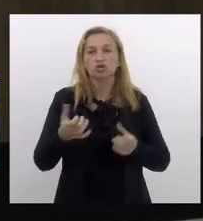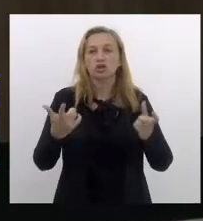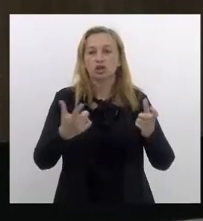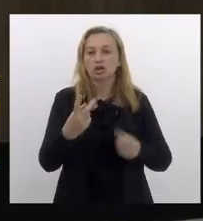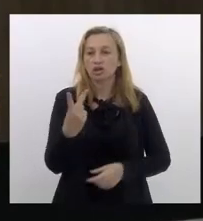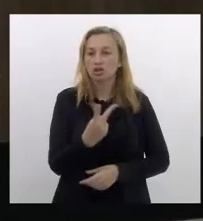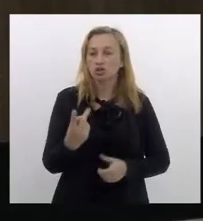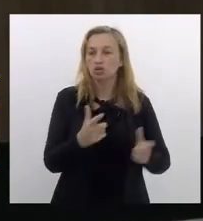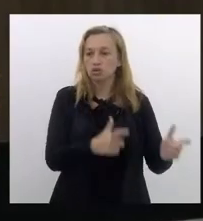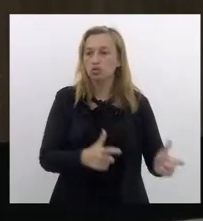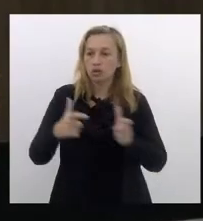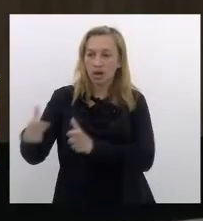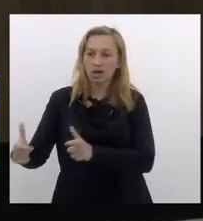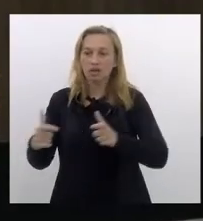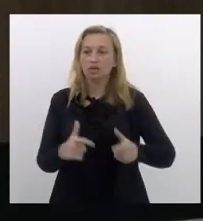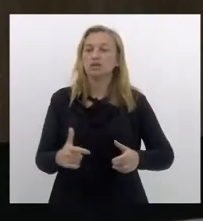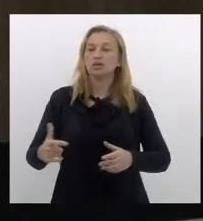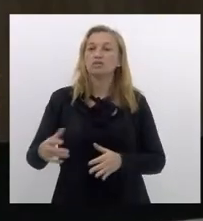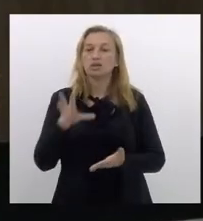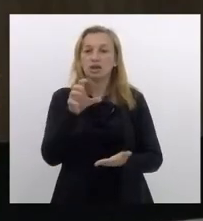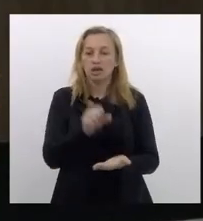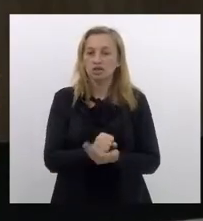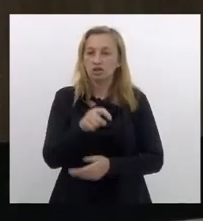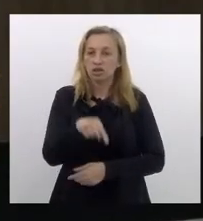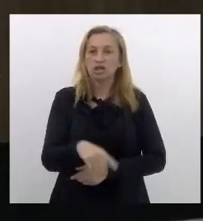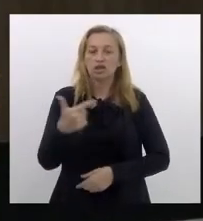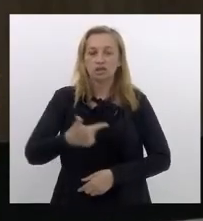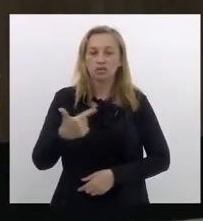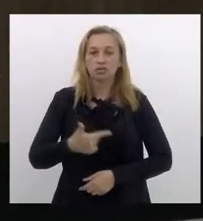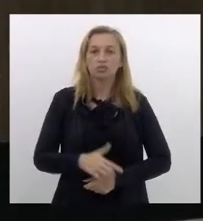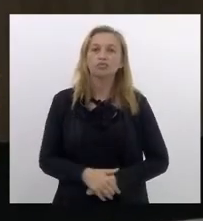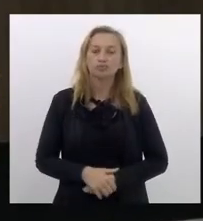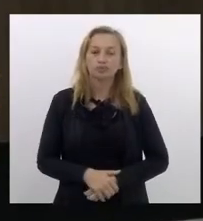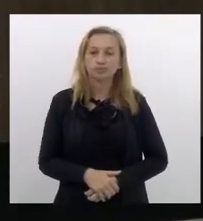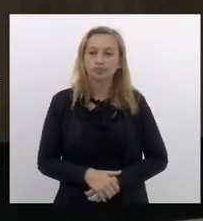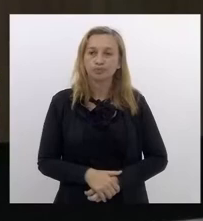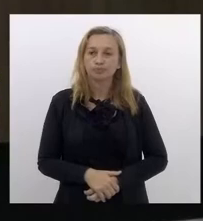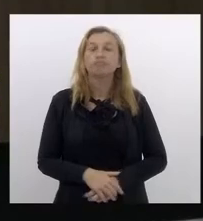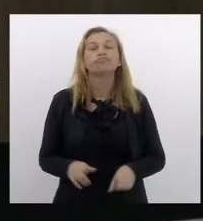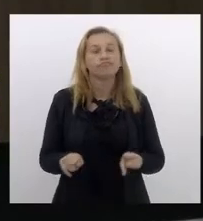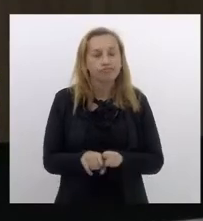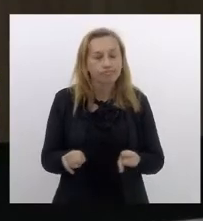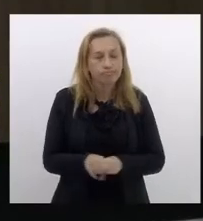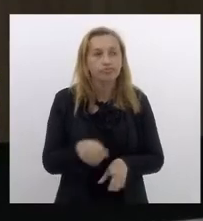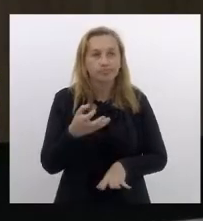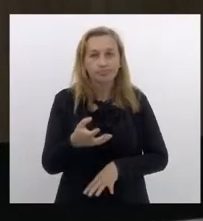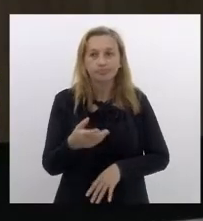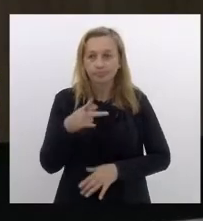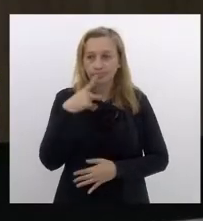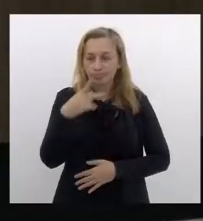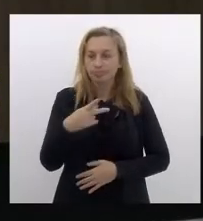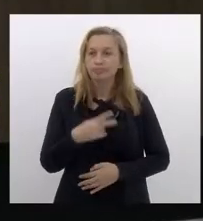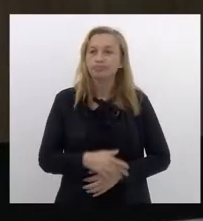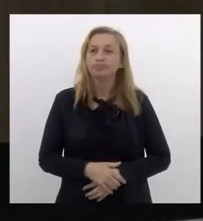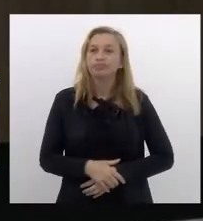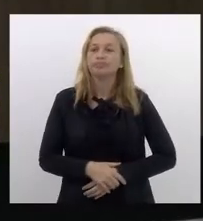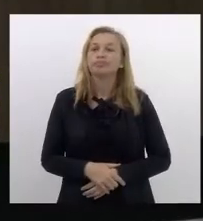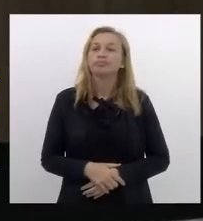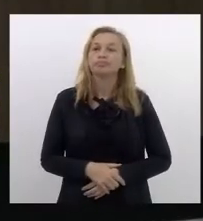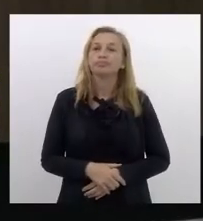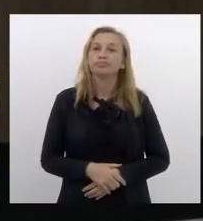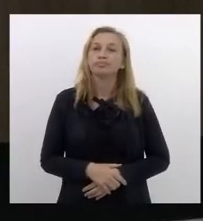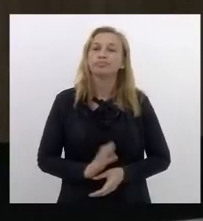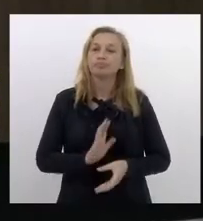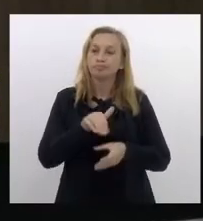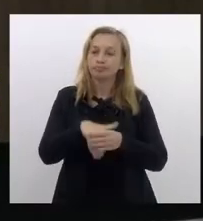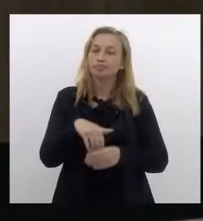duas comarcas. Por isso, faço aqui esse registro. E, em segundo lugar, eu também queria declarar o